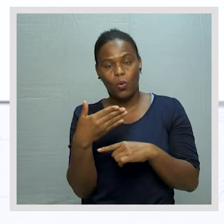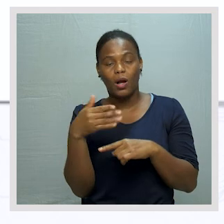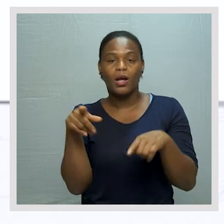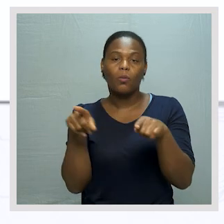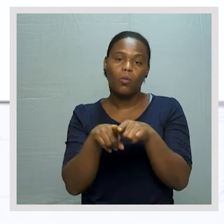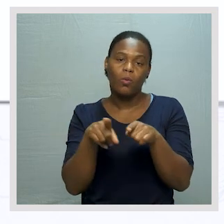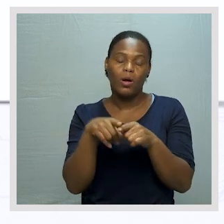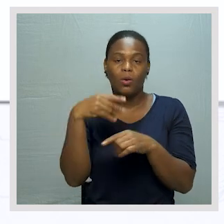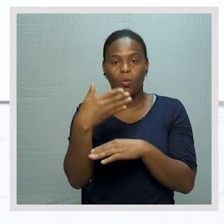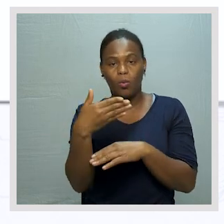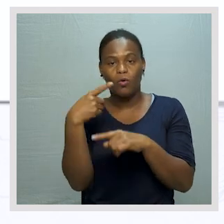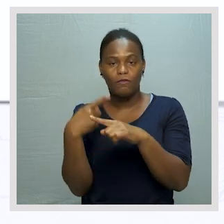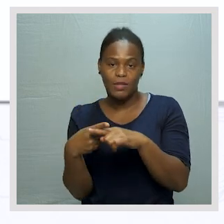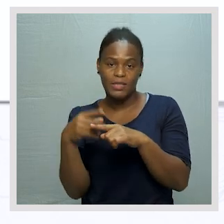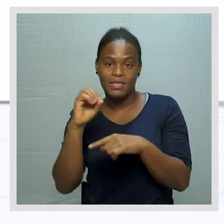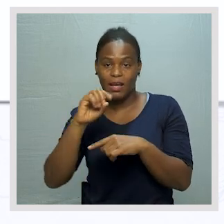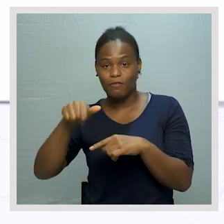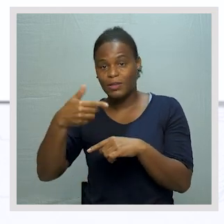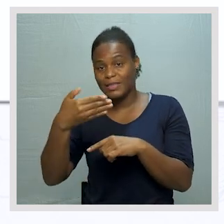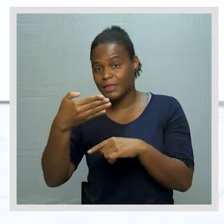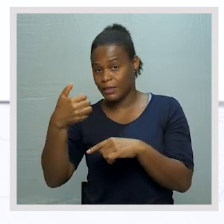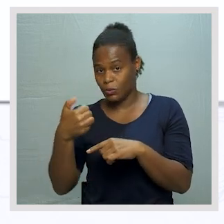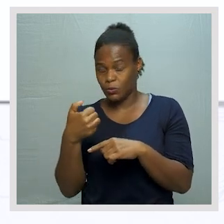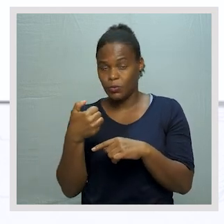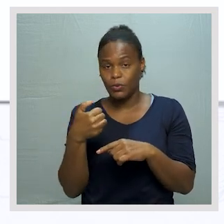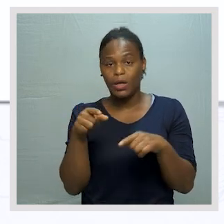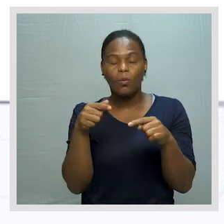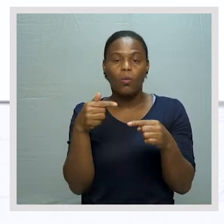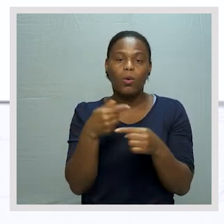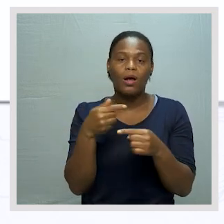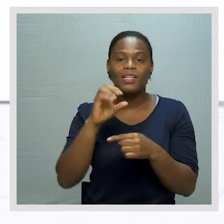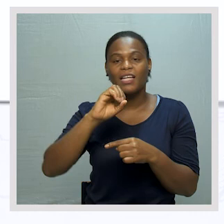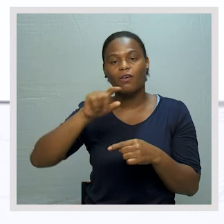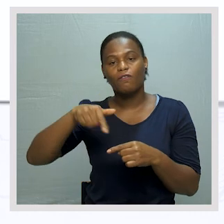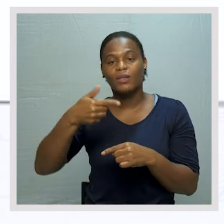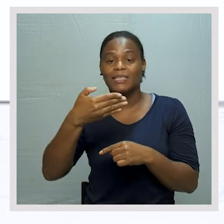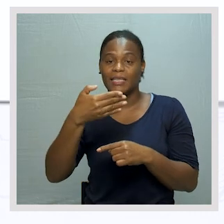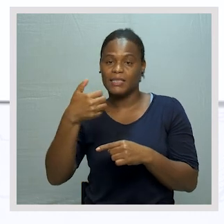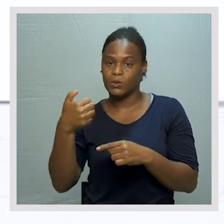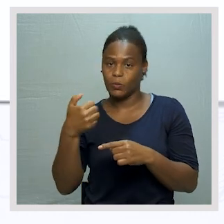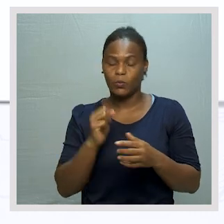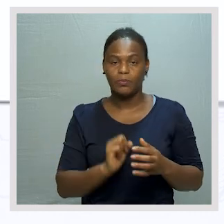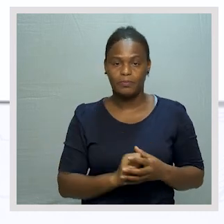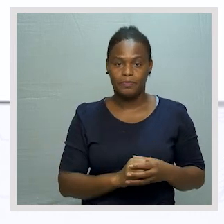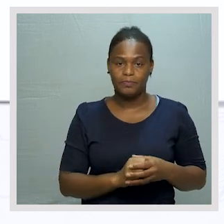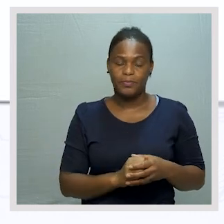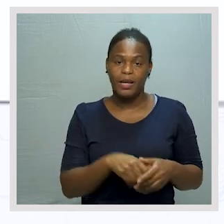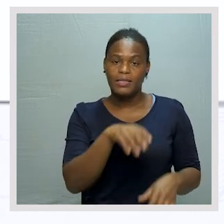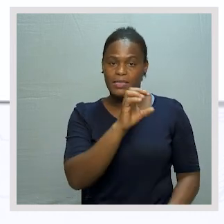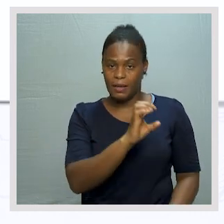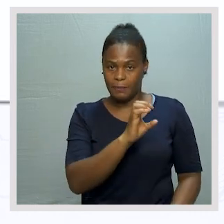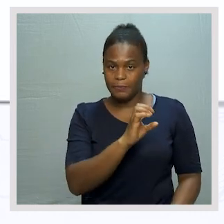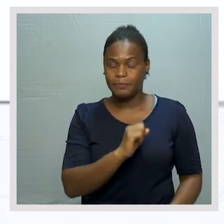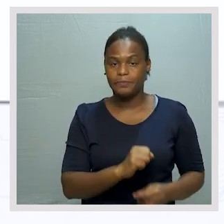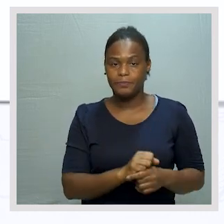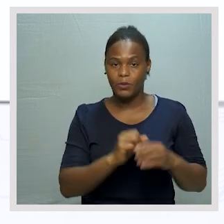1 igual 1 vezes 0,75 igual a 0,75. A linha